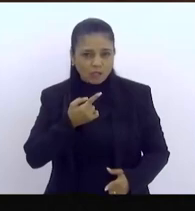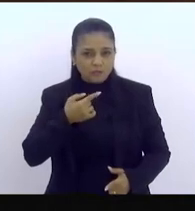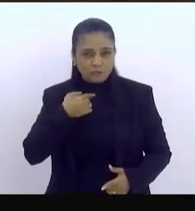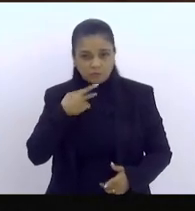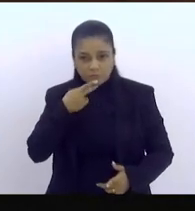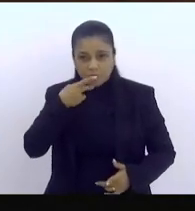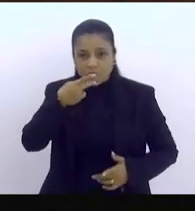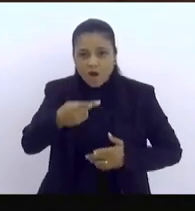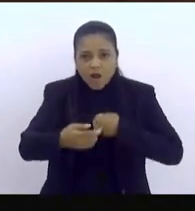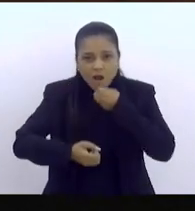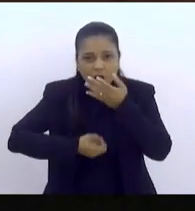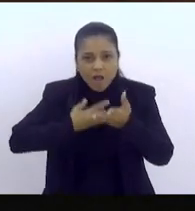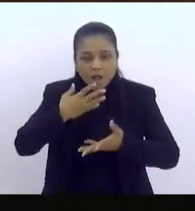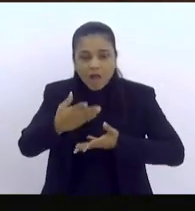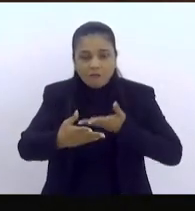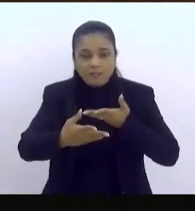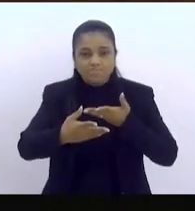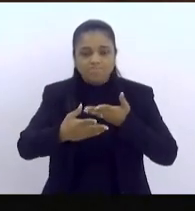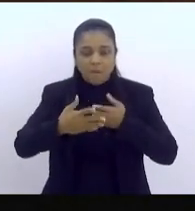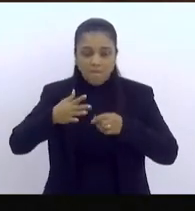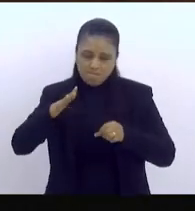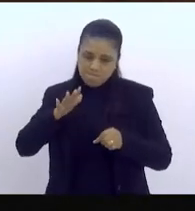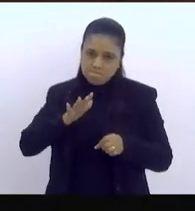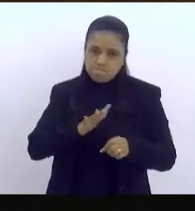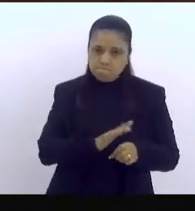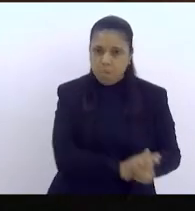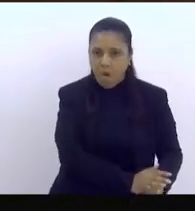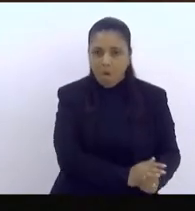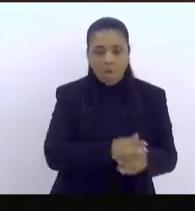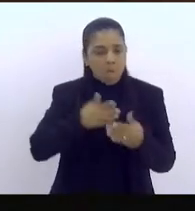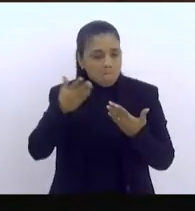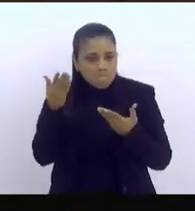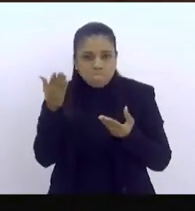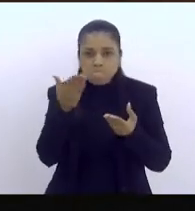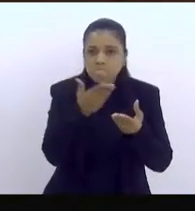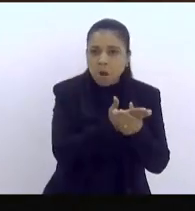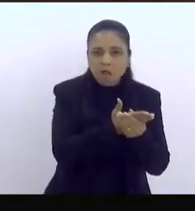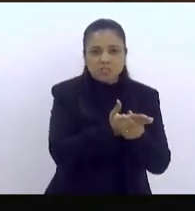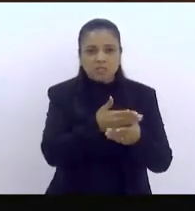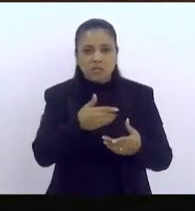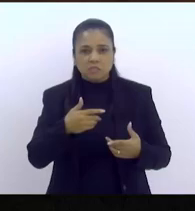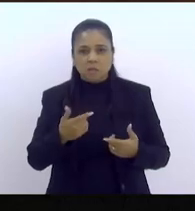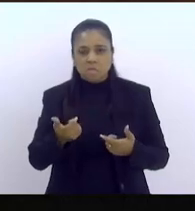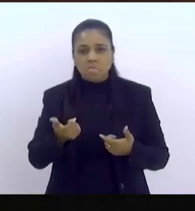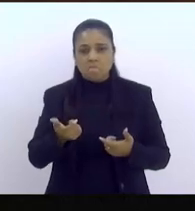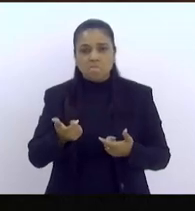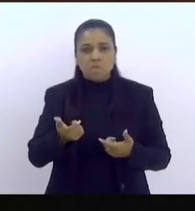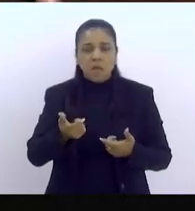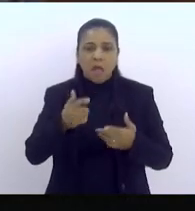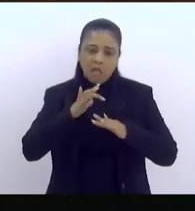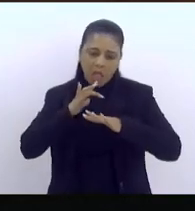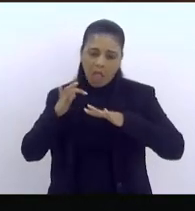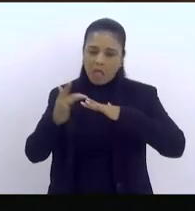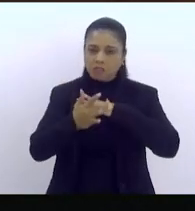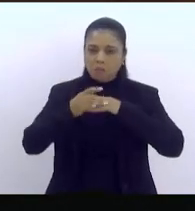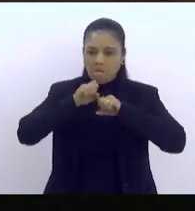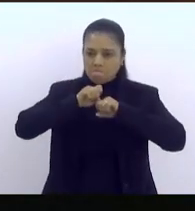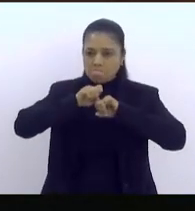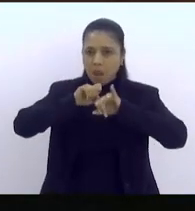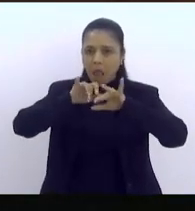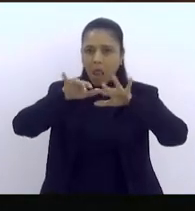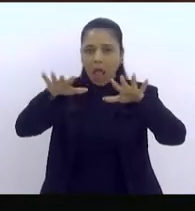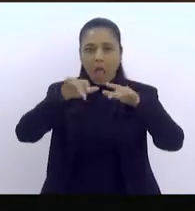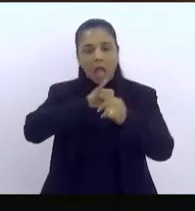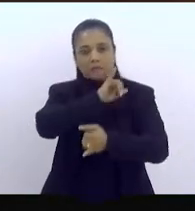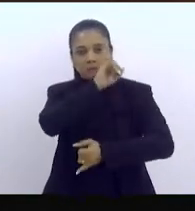somos massacrados, processados. E saem tudo quanto é rede, seja na